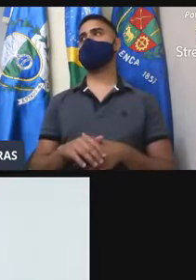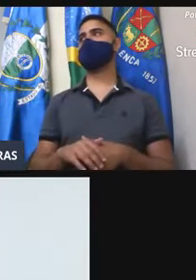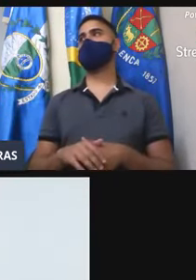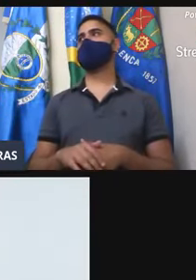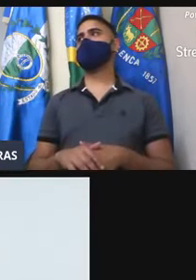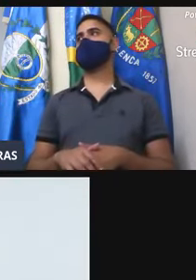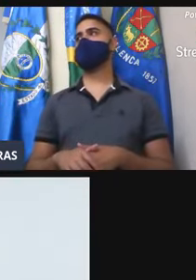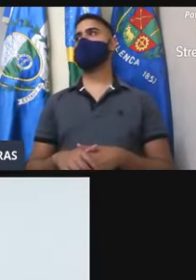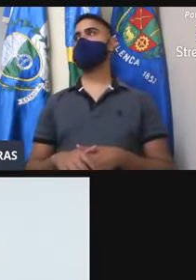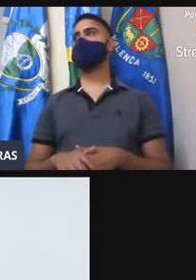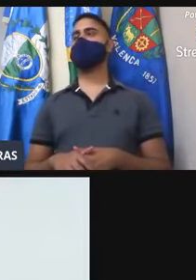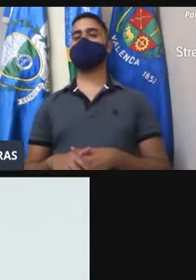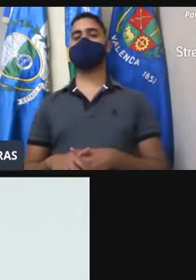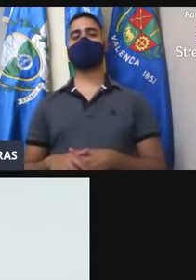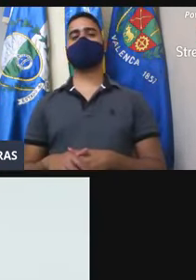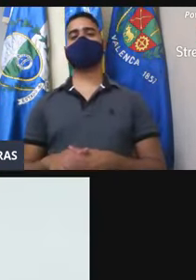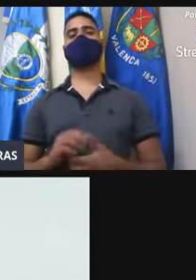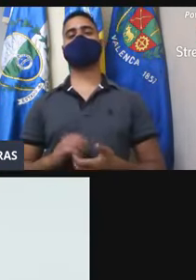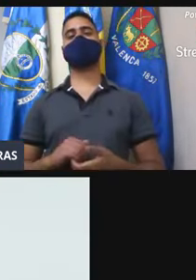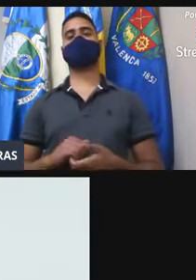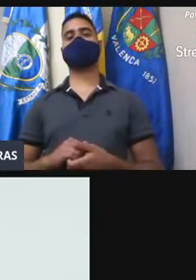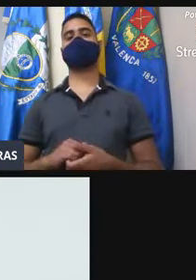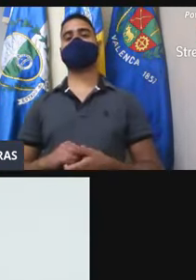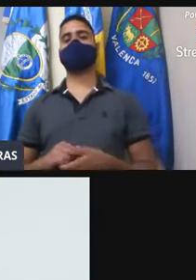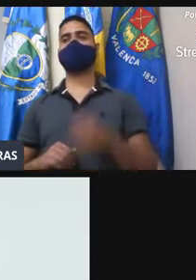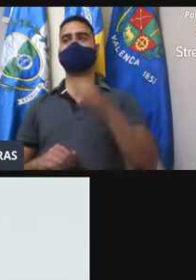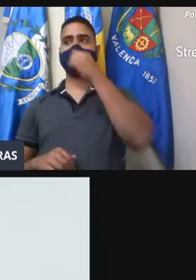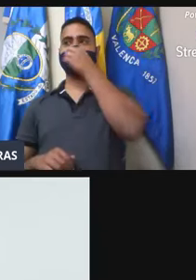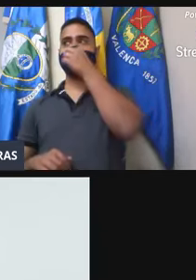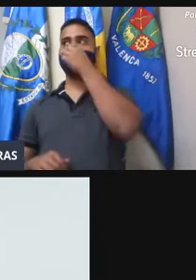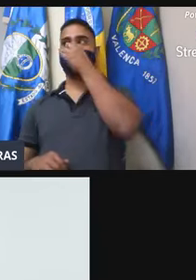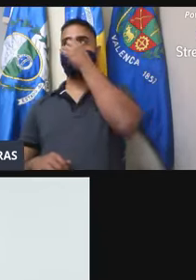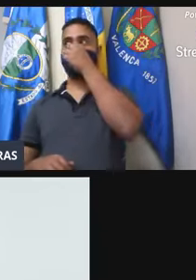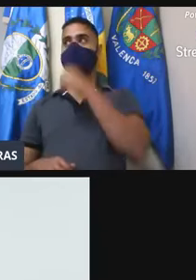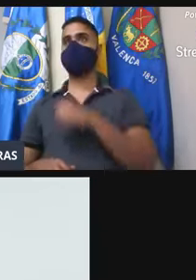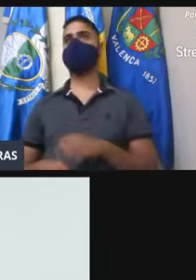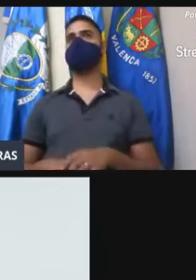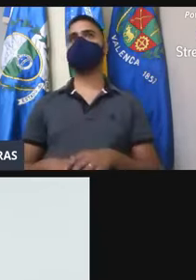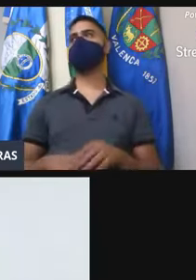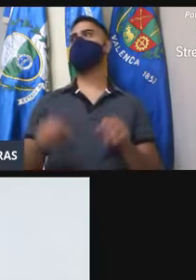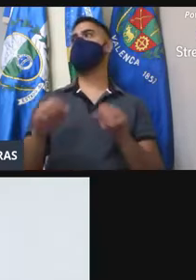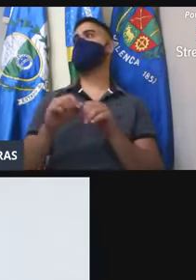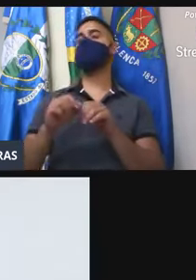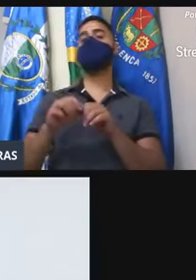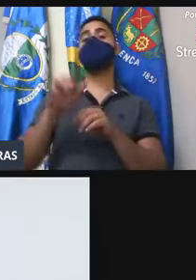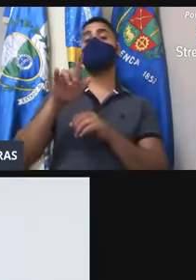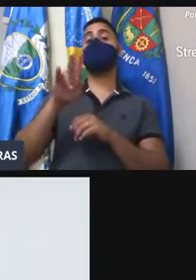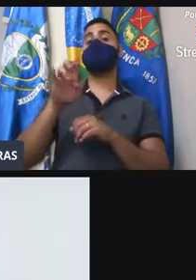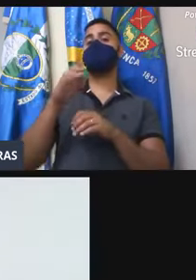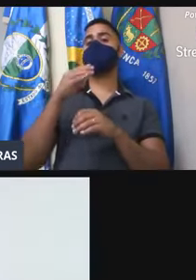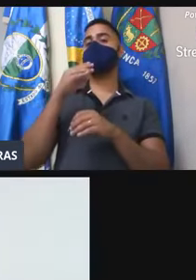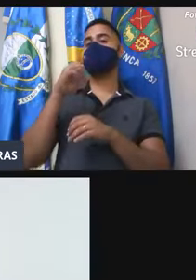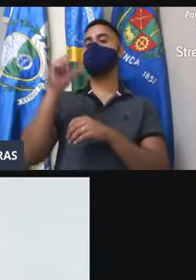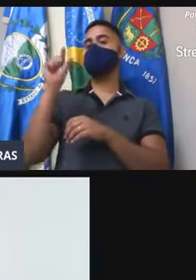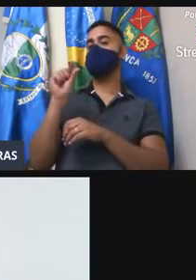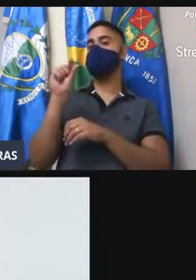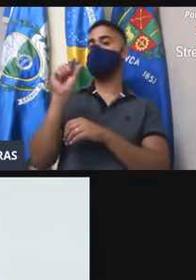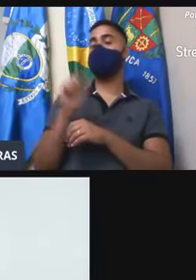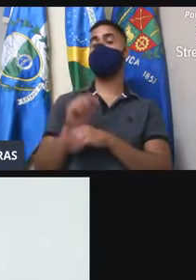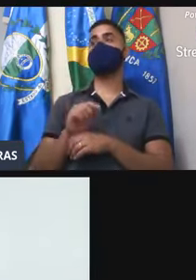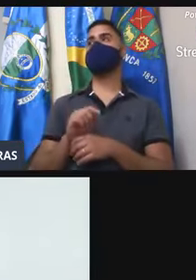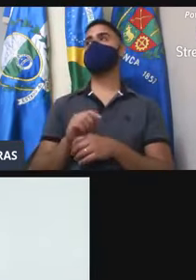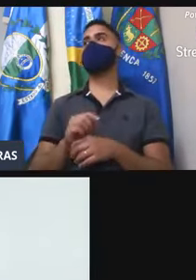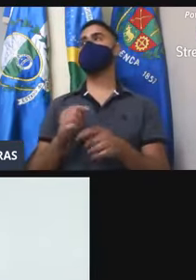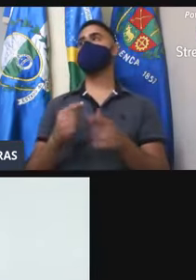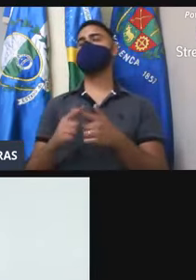18h05, depois da oração. Vamos fazer umas transmissões mais curtas, né? Porque